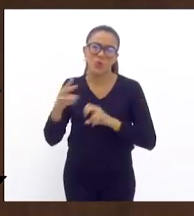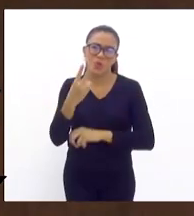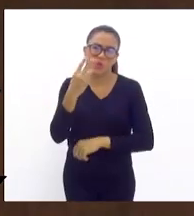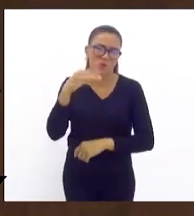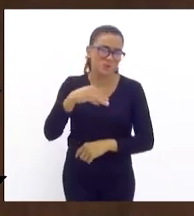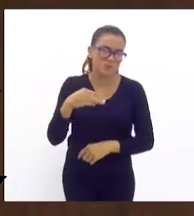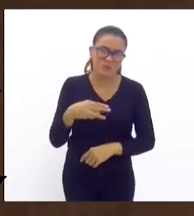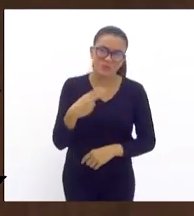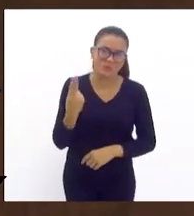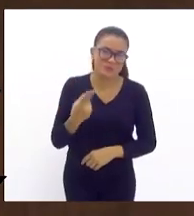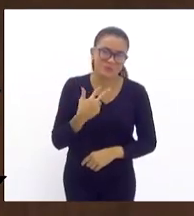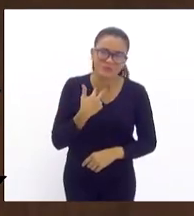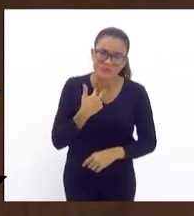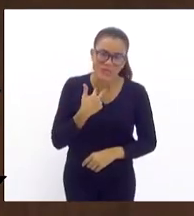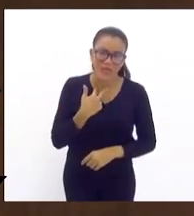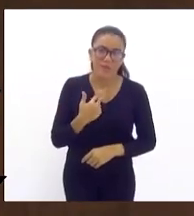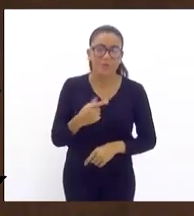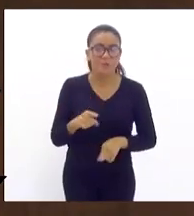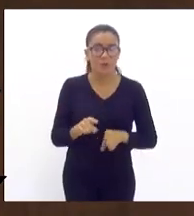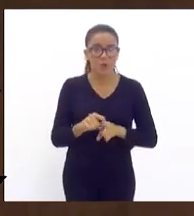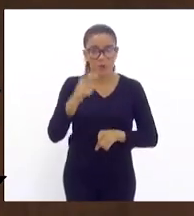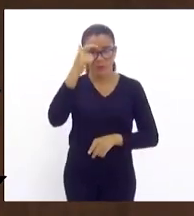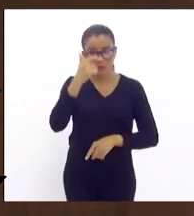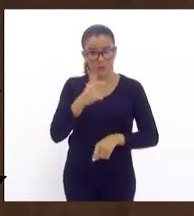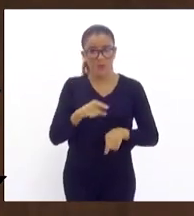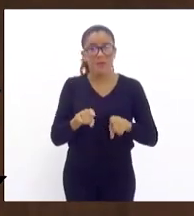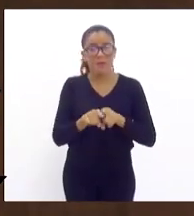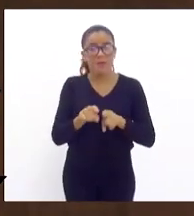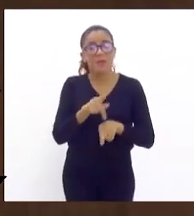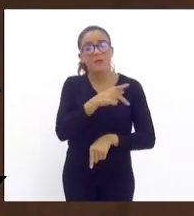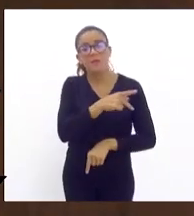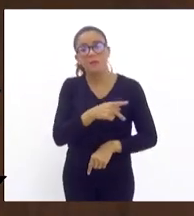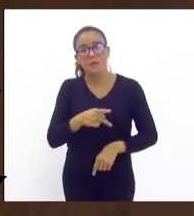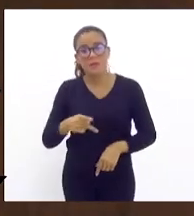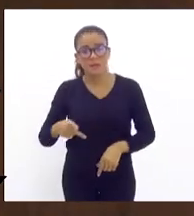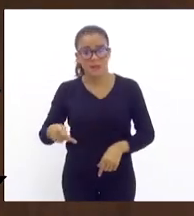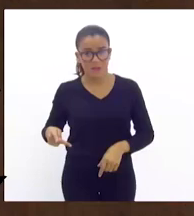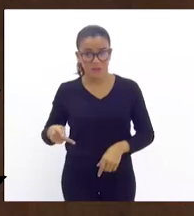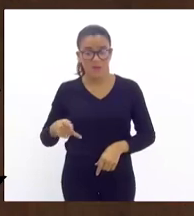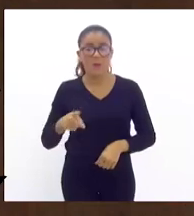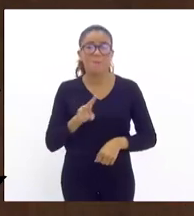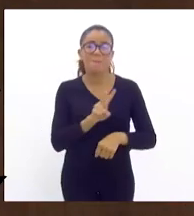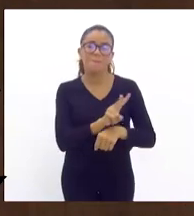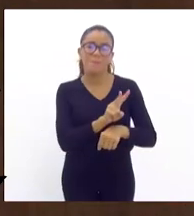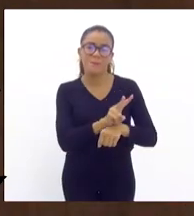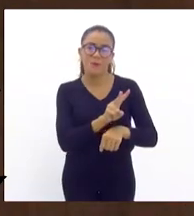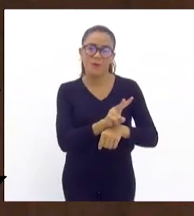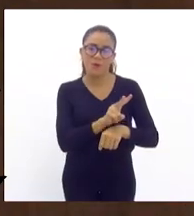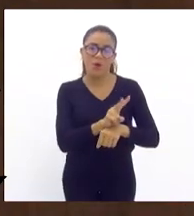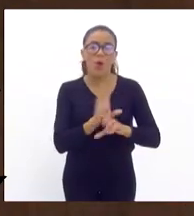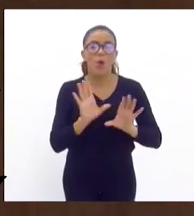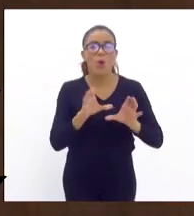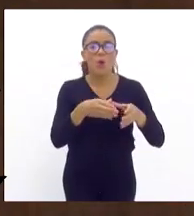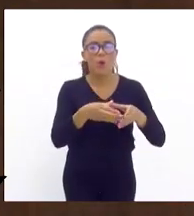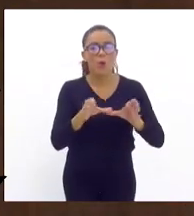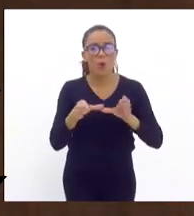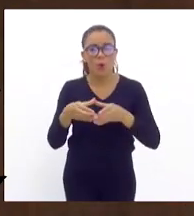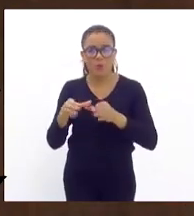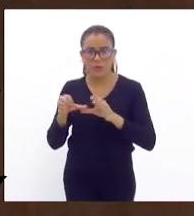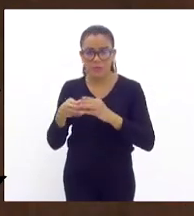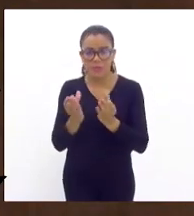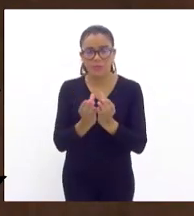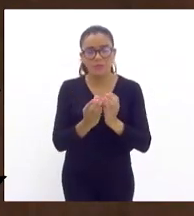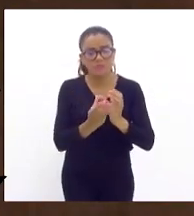dá. Eu também estou presidente do provisório dos comitês de